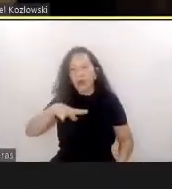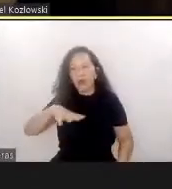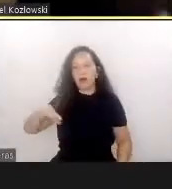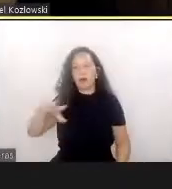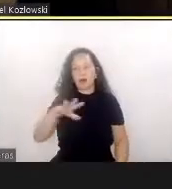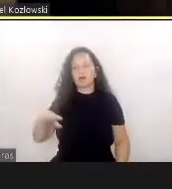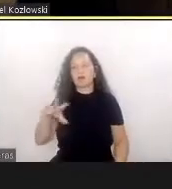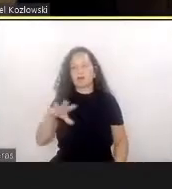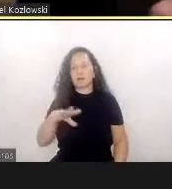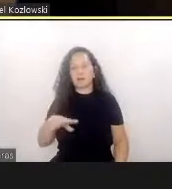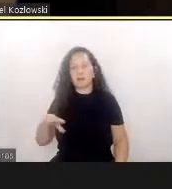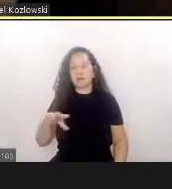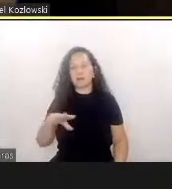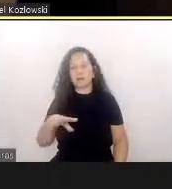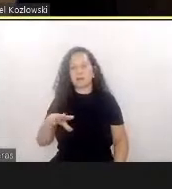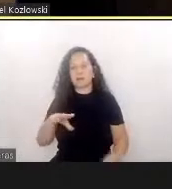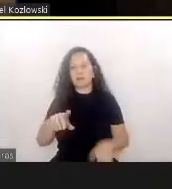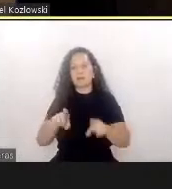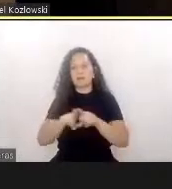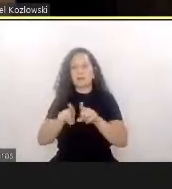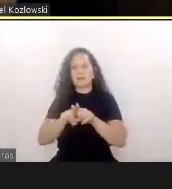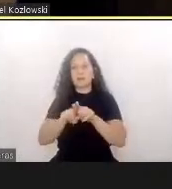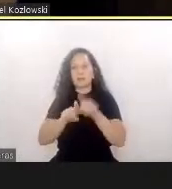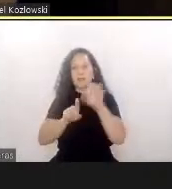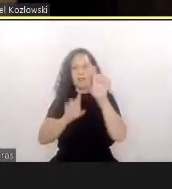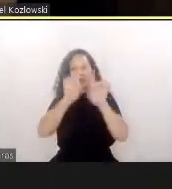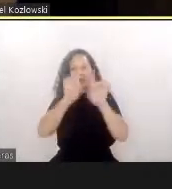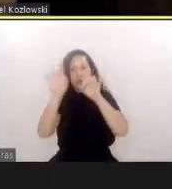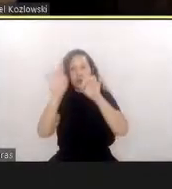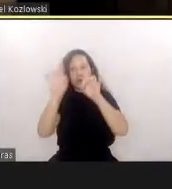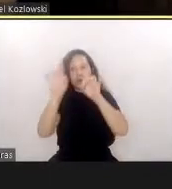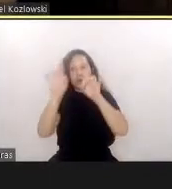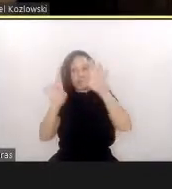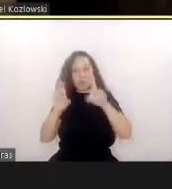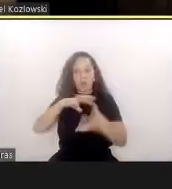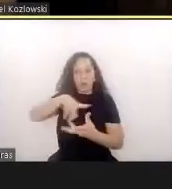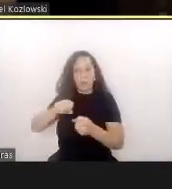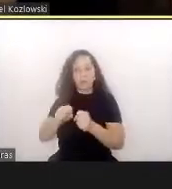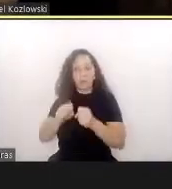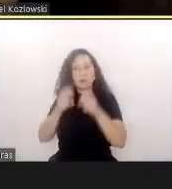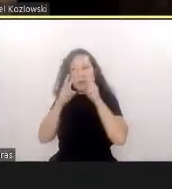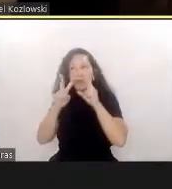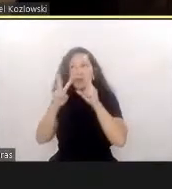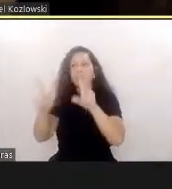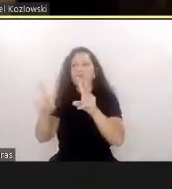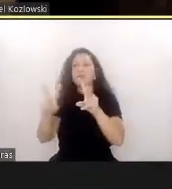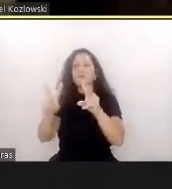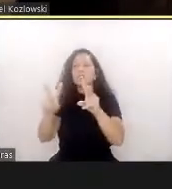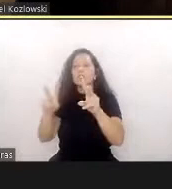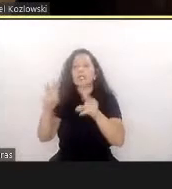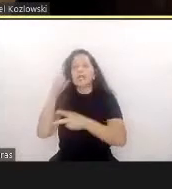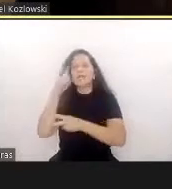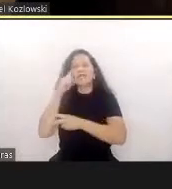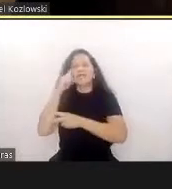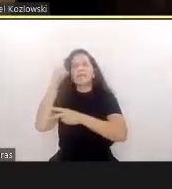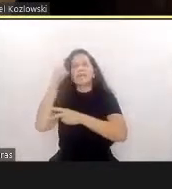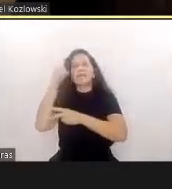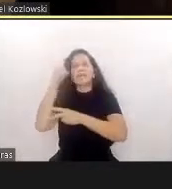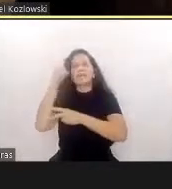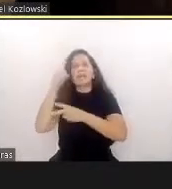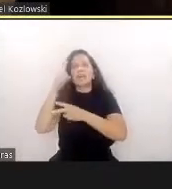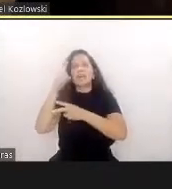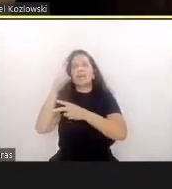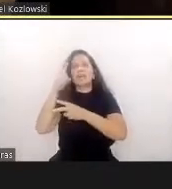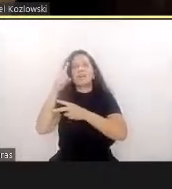Reificação espacial do poder, onde eu olhava para o conceito de território, não como terra ou terreno, mas como uma